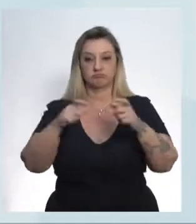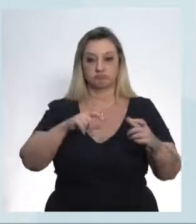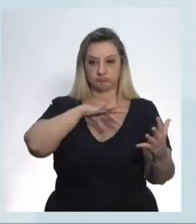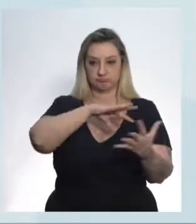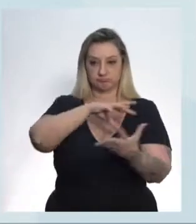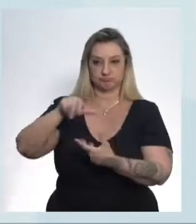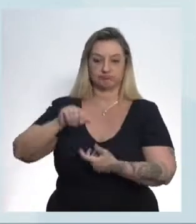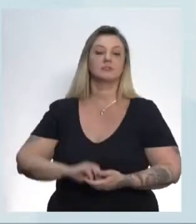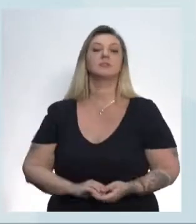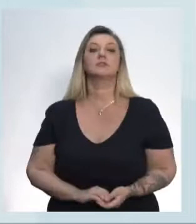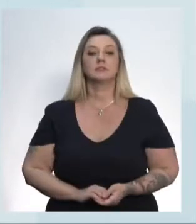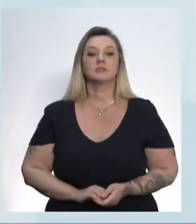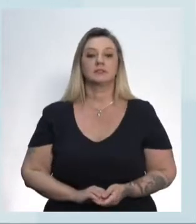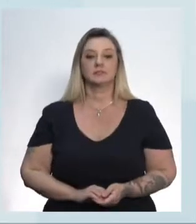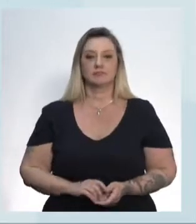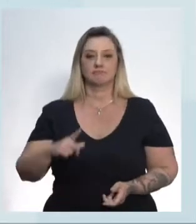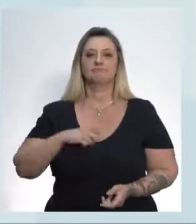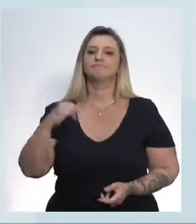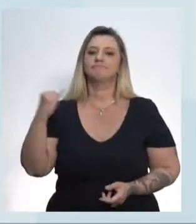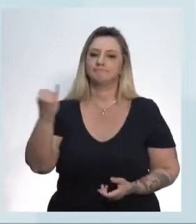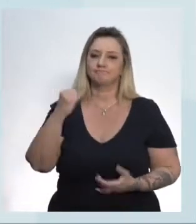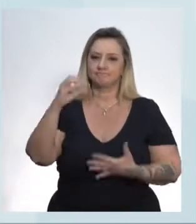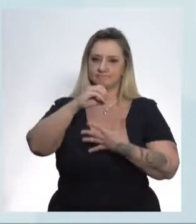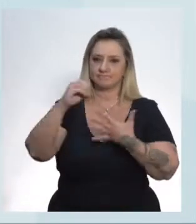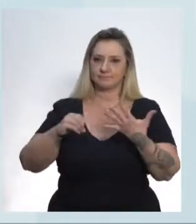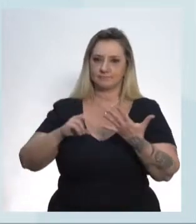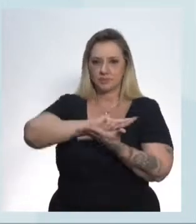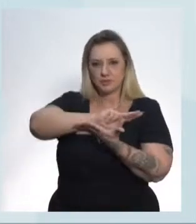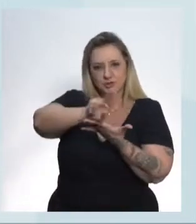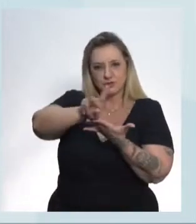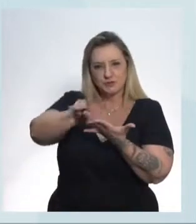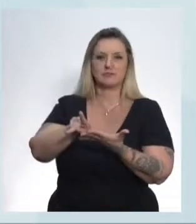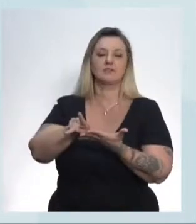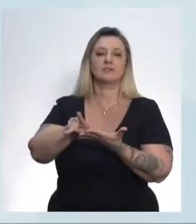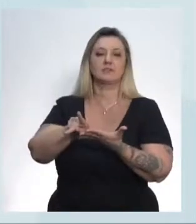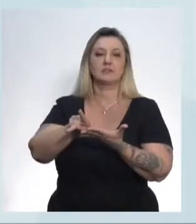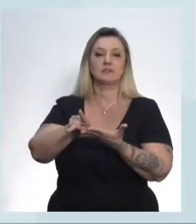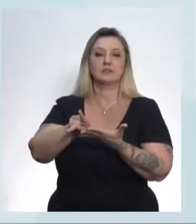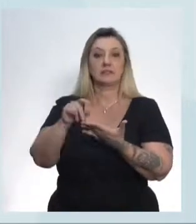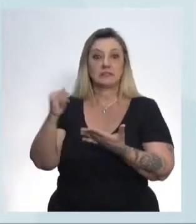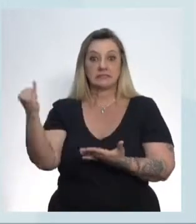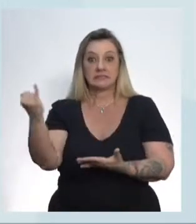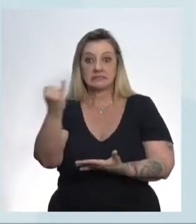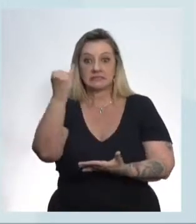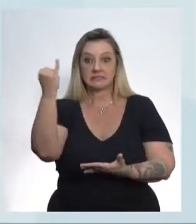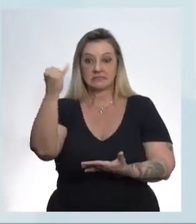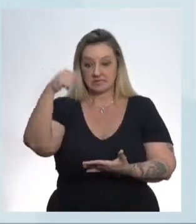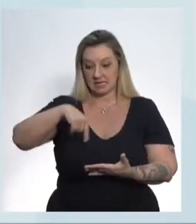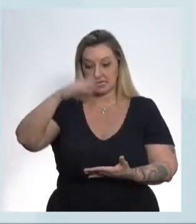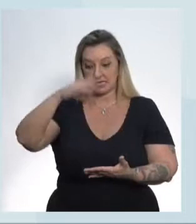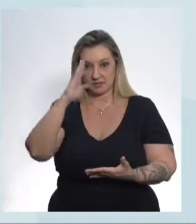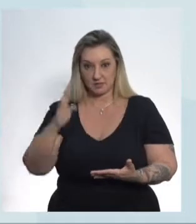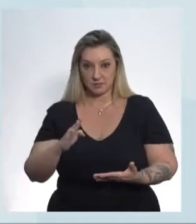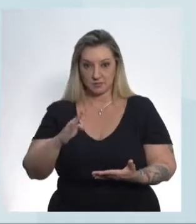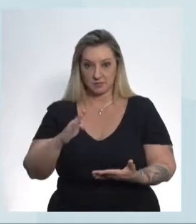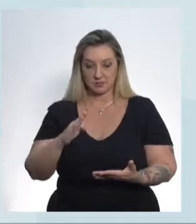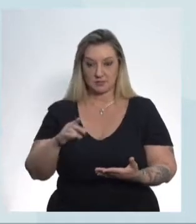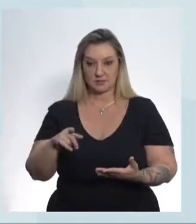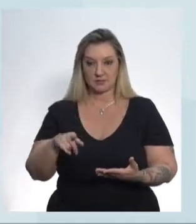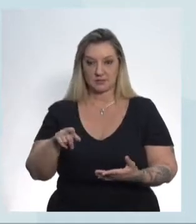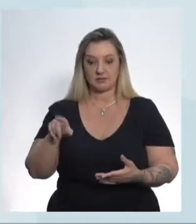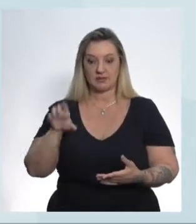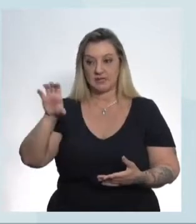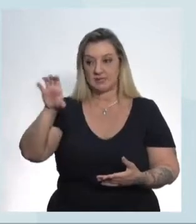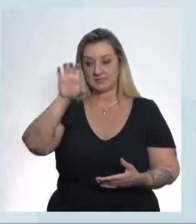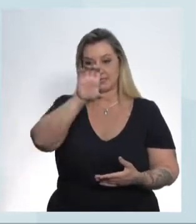planeta. Eles constituem importantes ecossistemas altamente diversificados, são tão importantes aqui no Brasil, como nos estados